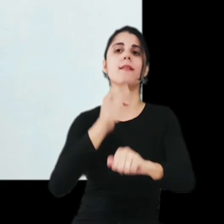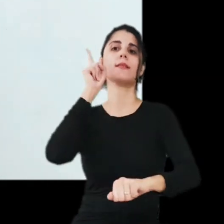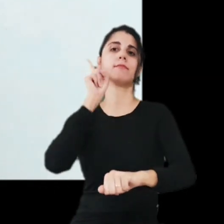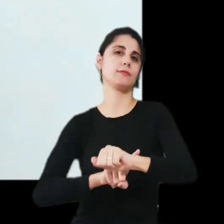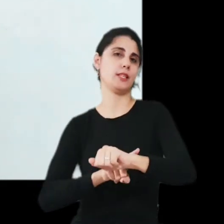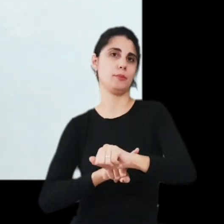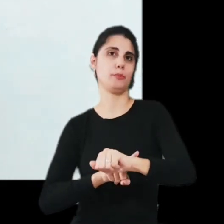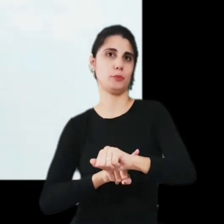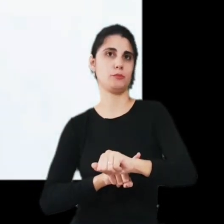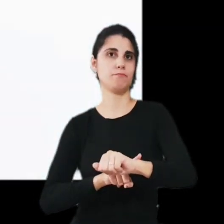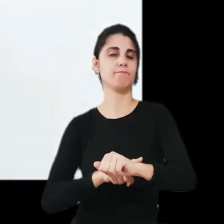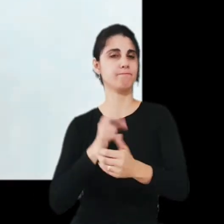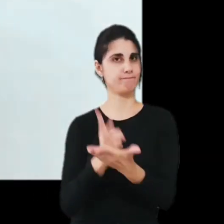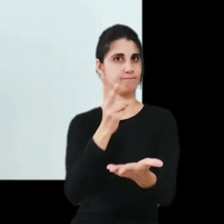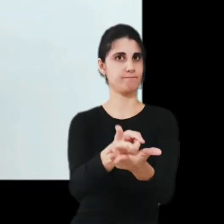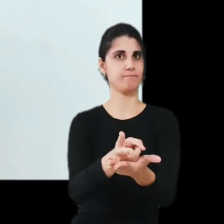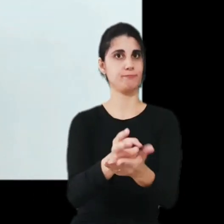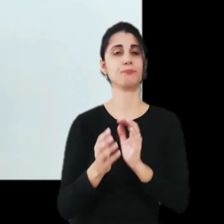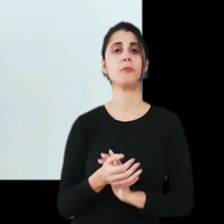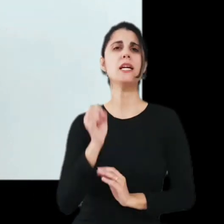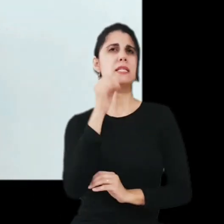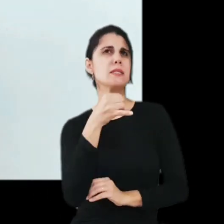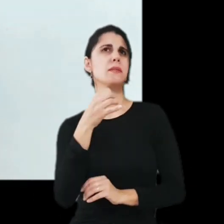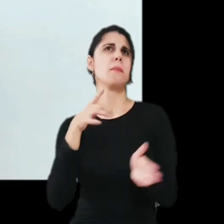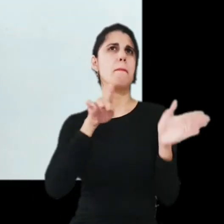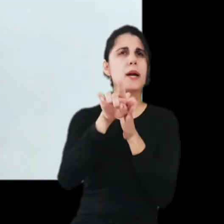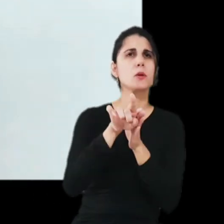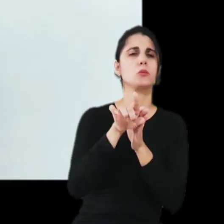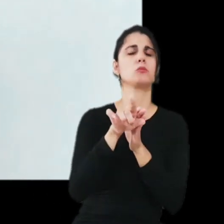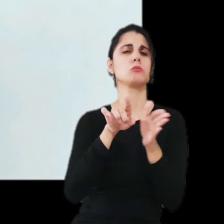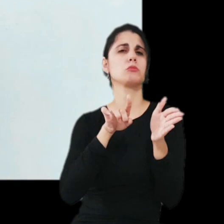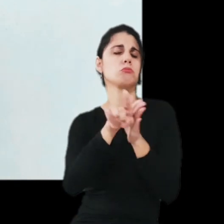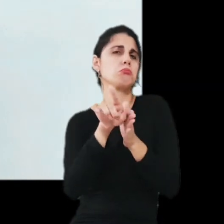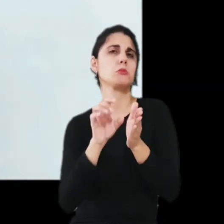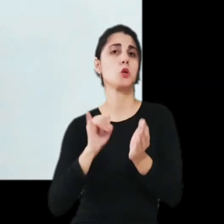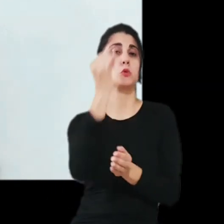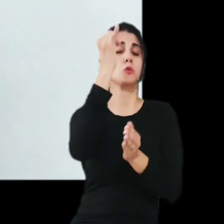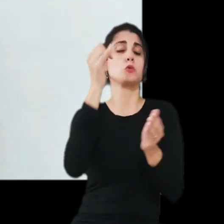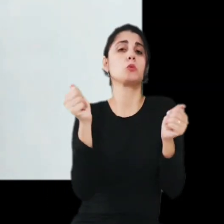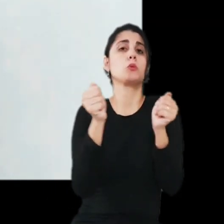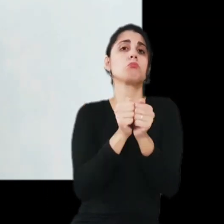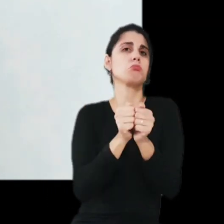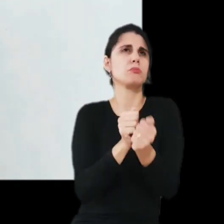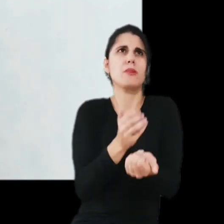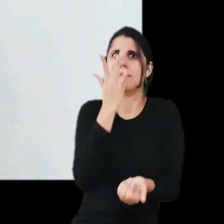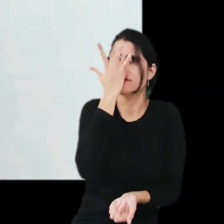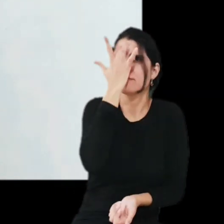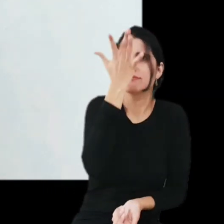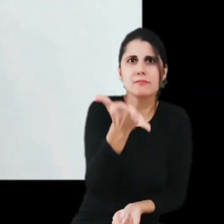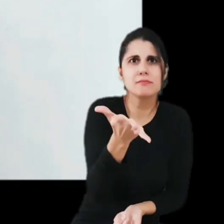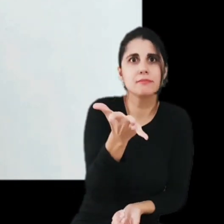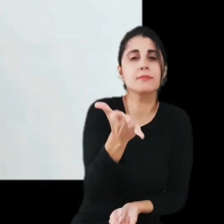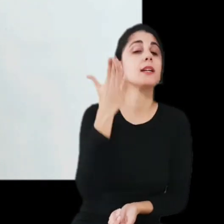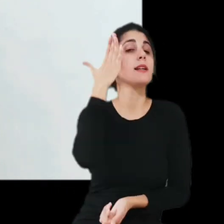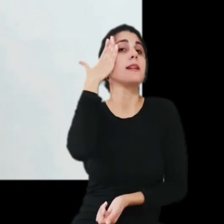diferentes, transforme o tempo. Se a questão nos cobrar os juros compostos, será muito fácil. Nós